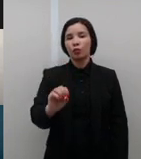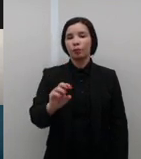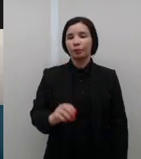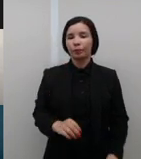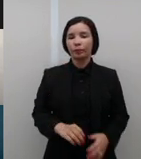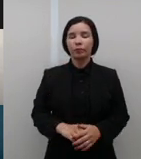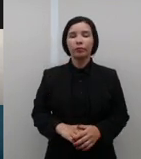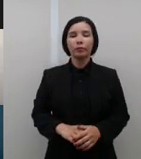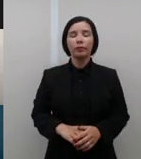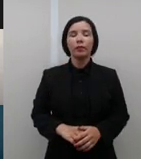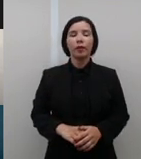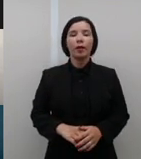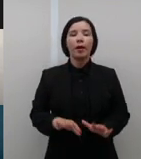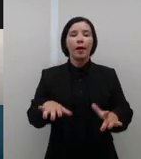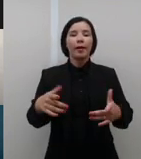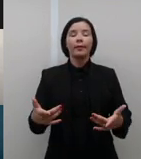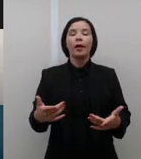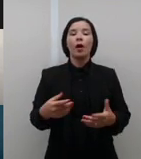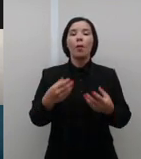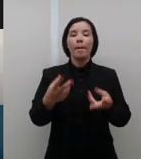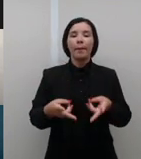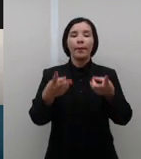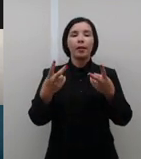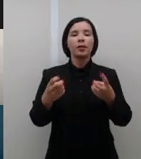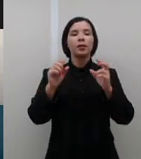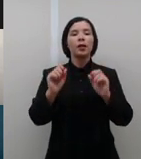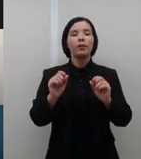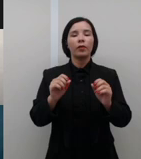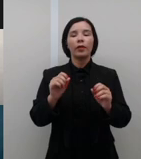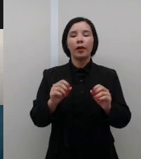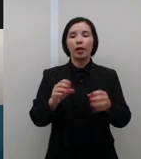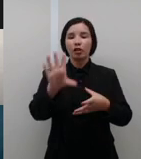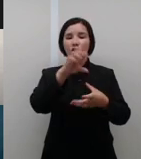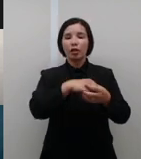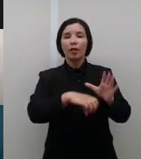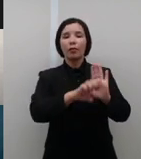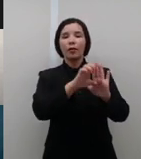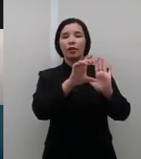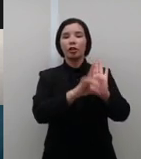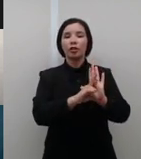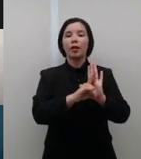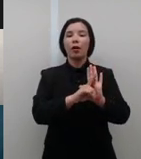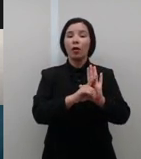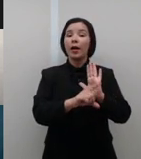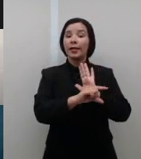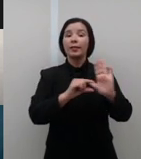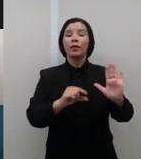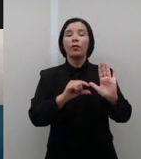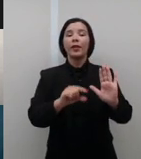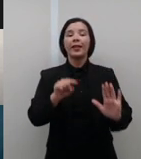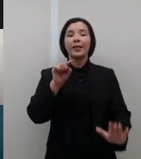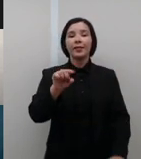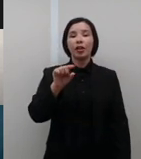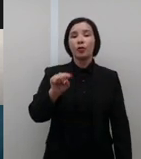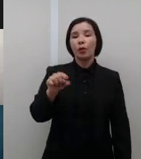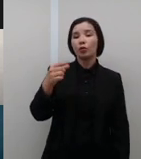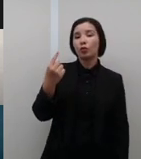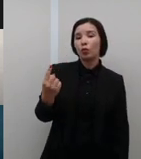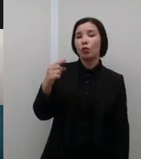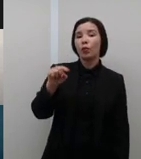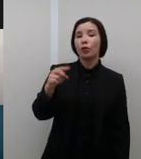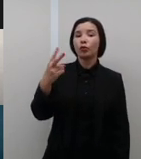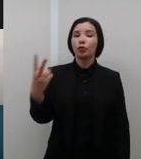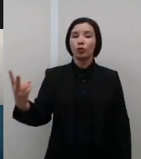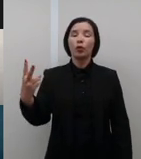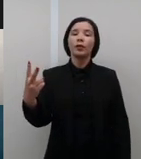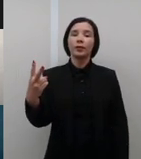por não bacharel em direito, o que já estava no edital correspondente ao item 7.1 e 2 da minuta anexa à